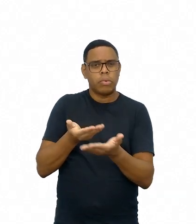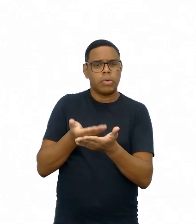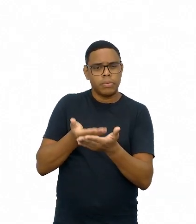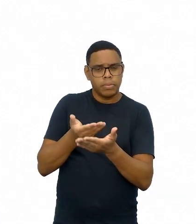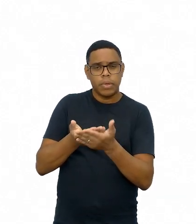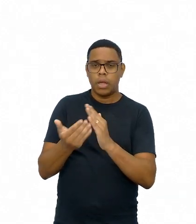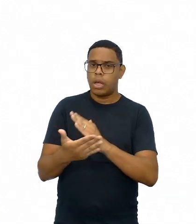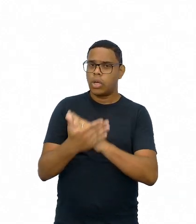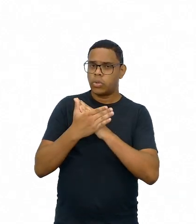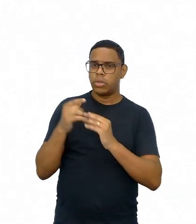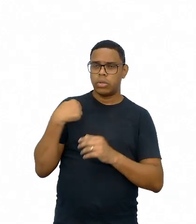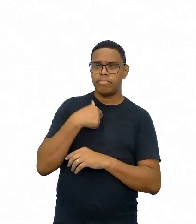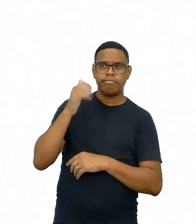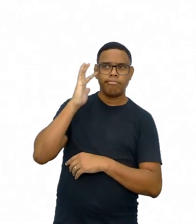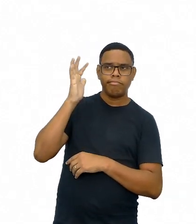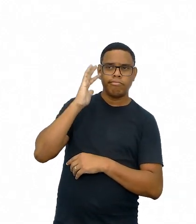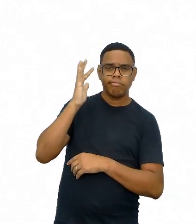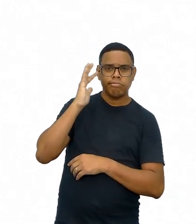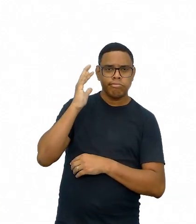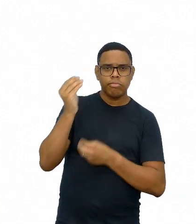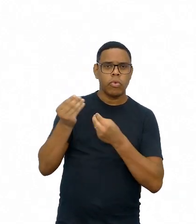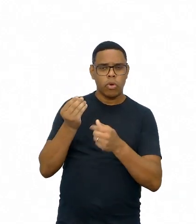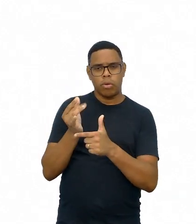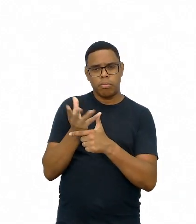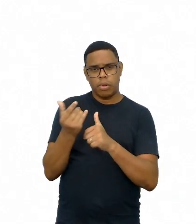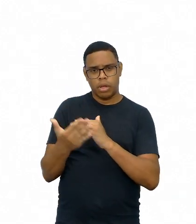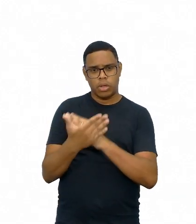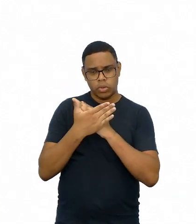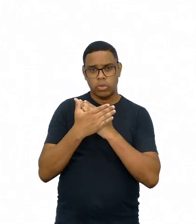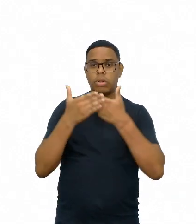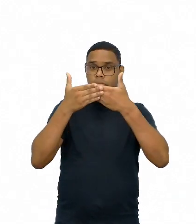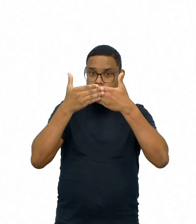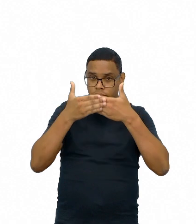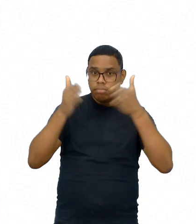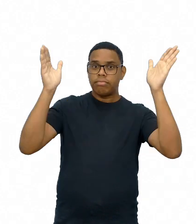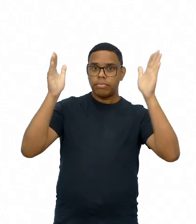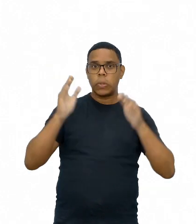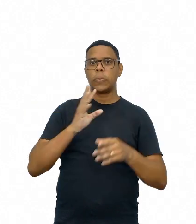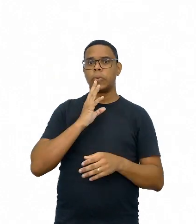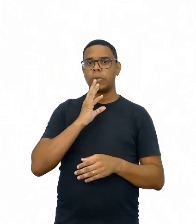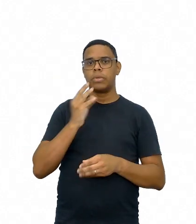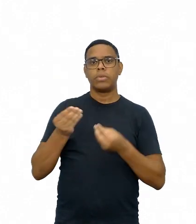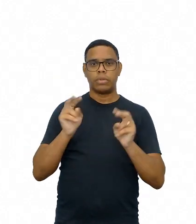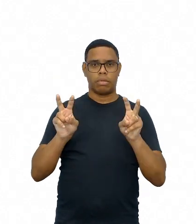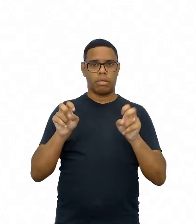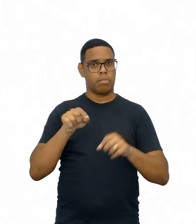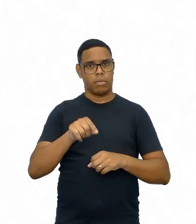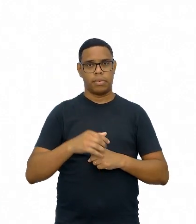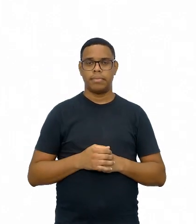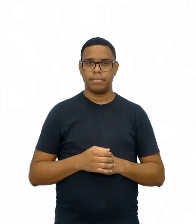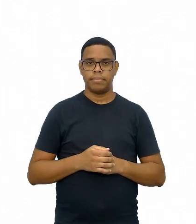nos ajuda nessa compreensão, ampliando aí os nossos saberes sobre o assunto.